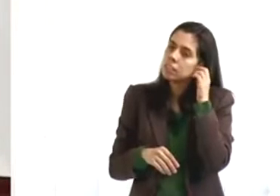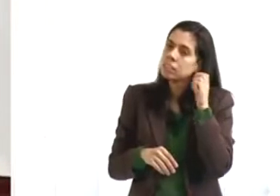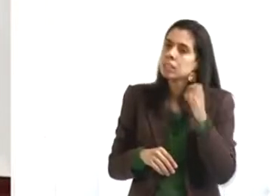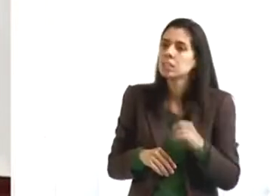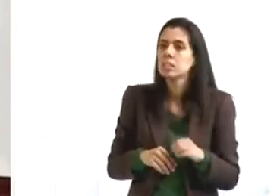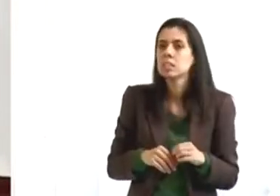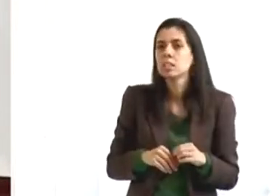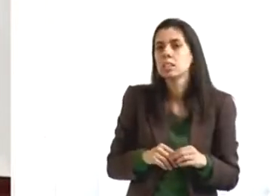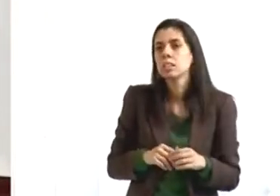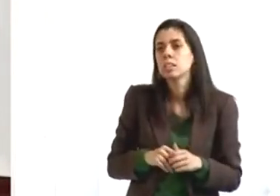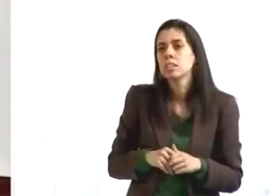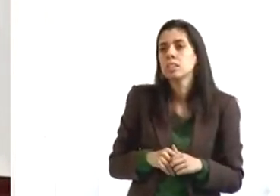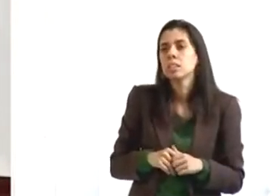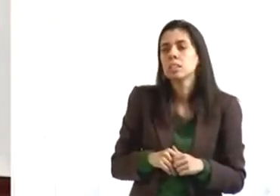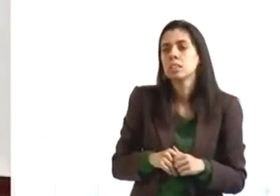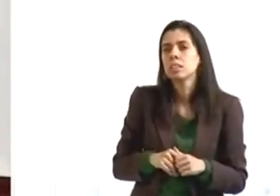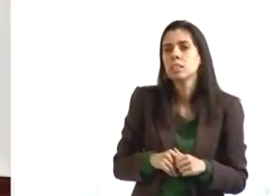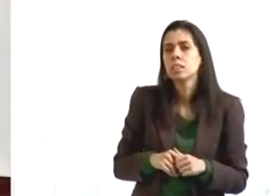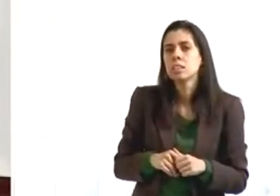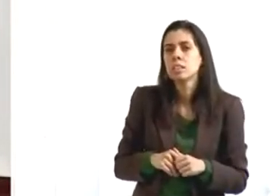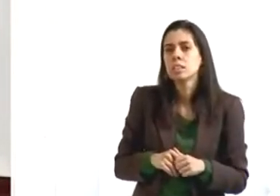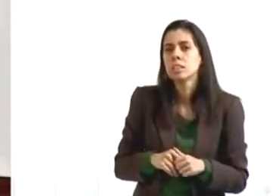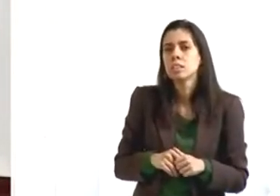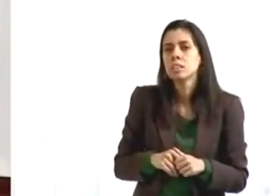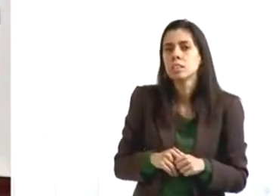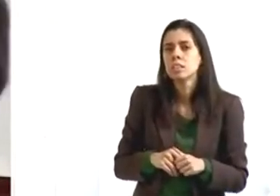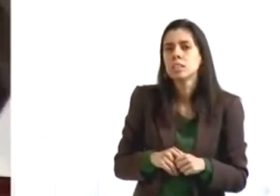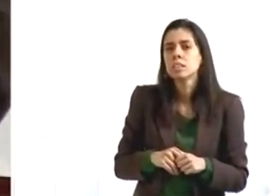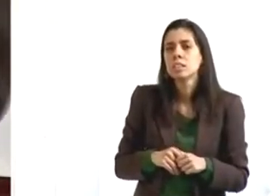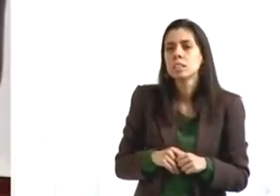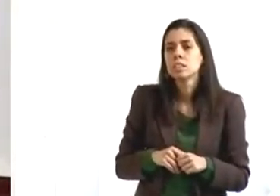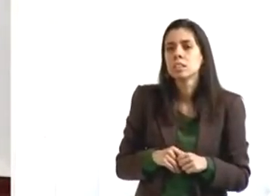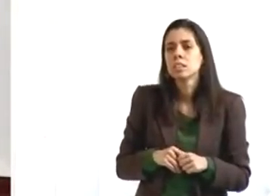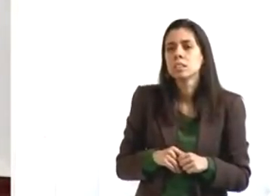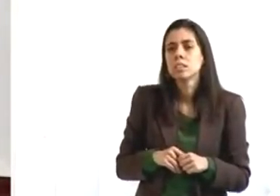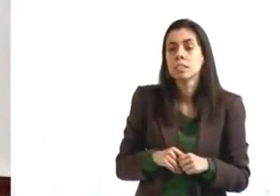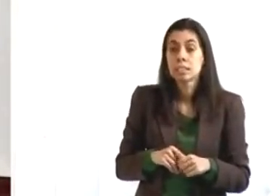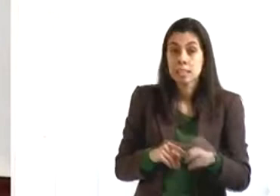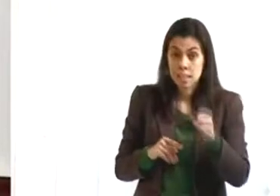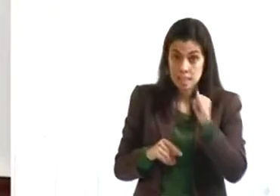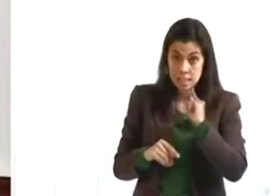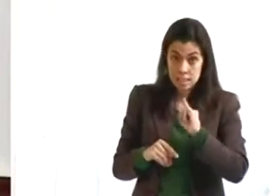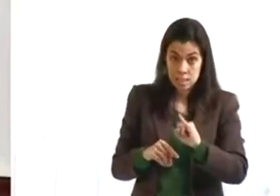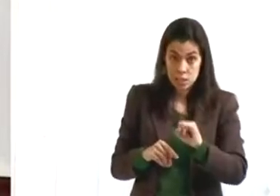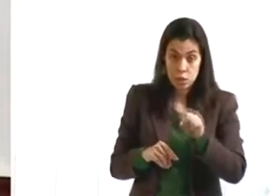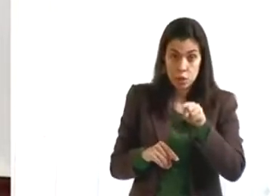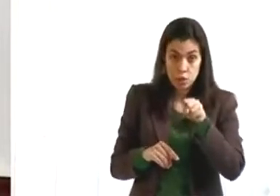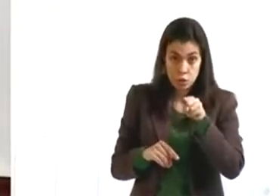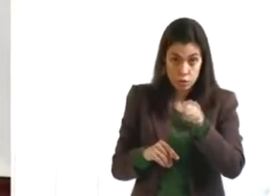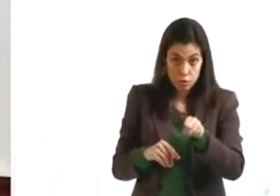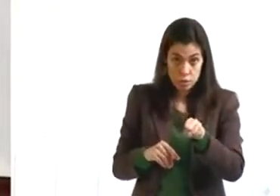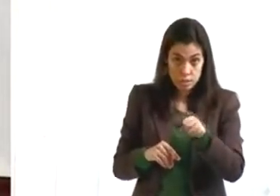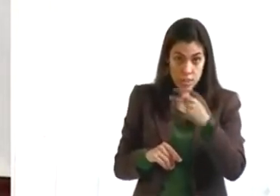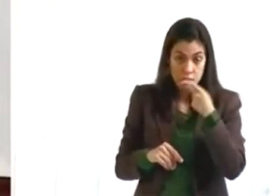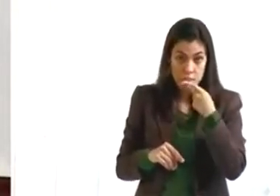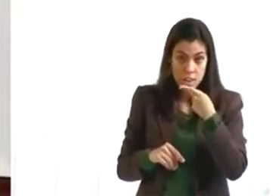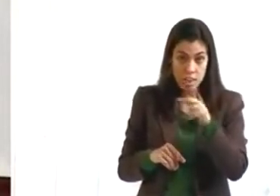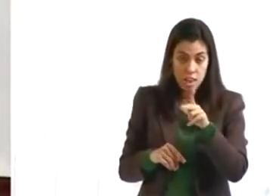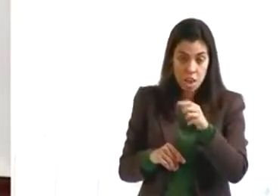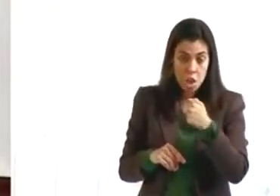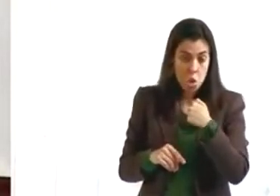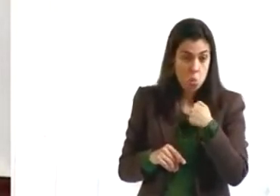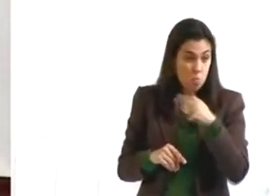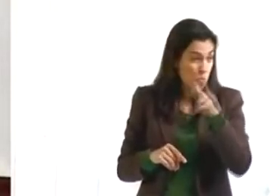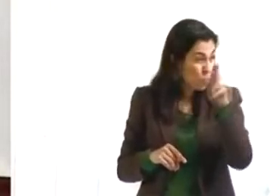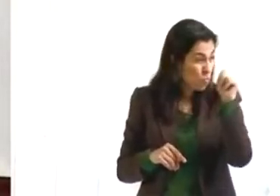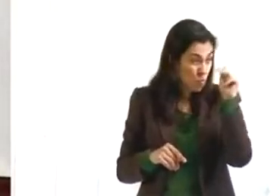sei que é um pouco forte o que eu vou dizer agora. Se você estiver dizendo: não, pastor, de verdade, eu nunca consegui pregar o Evangelho para ninguém até hoje, então